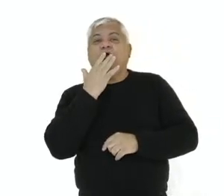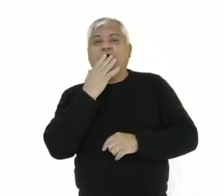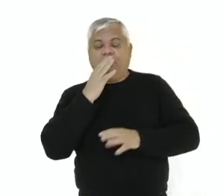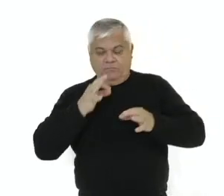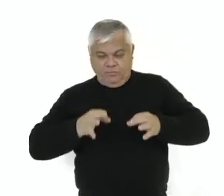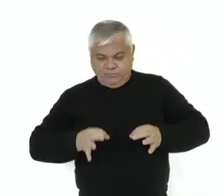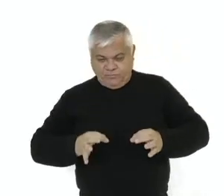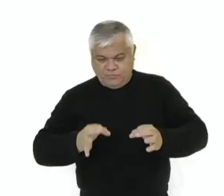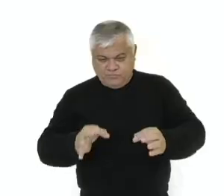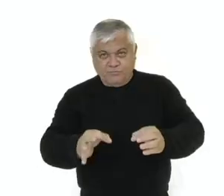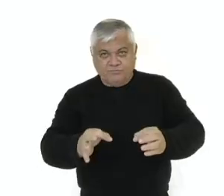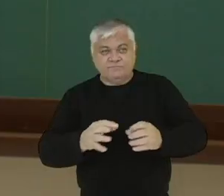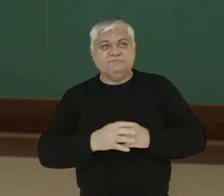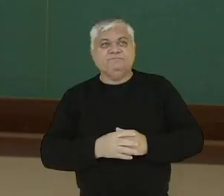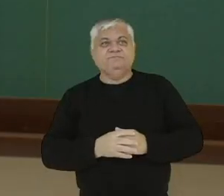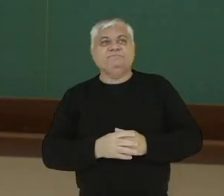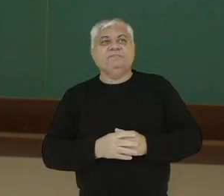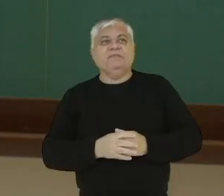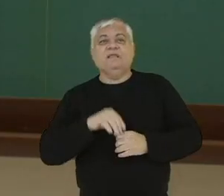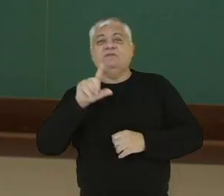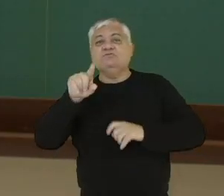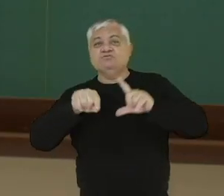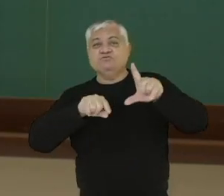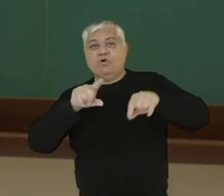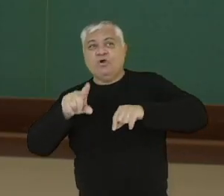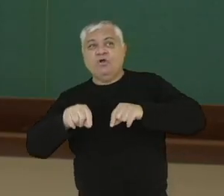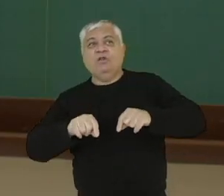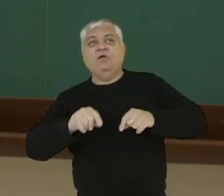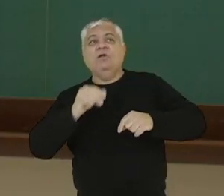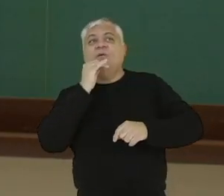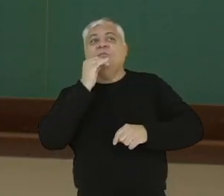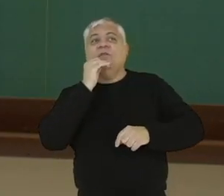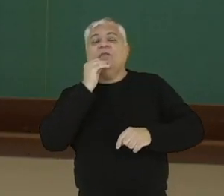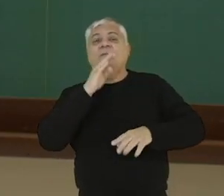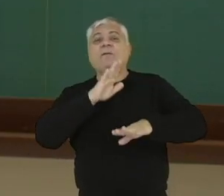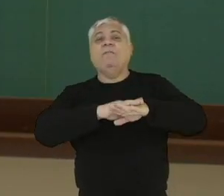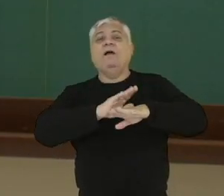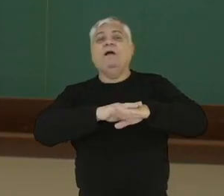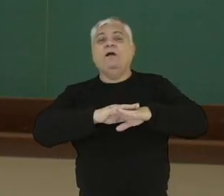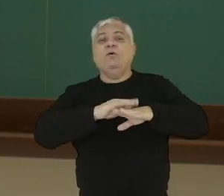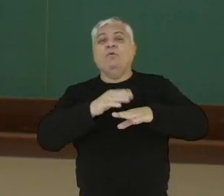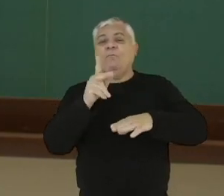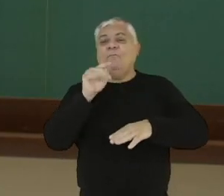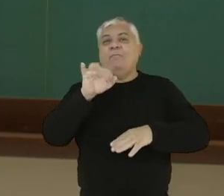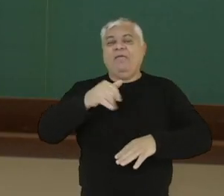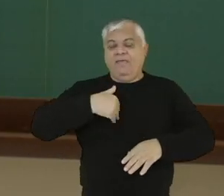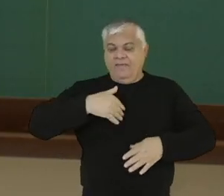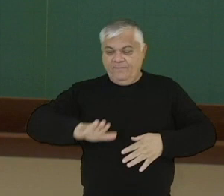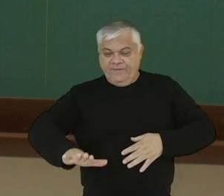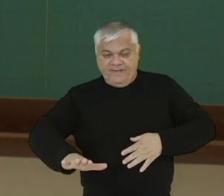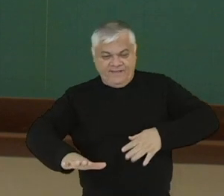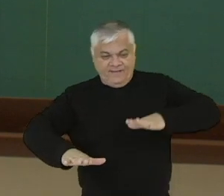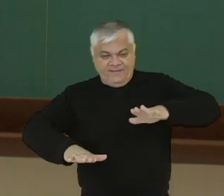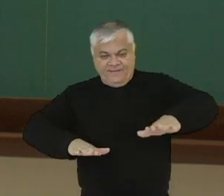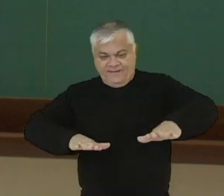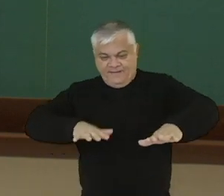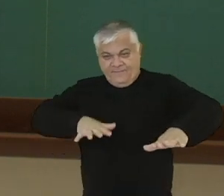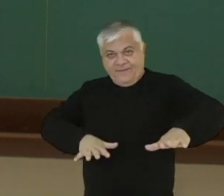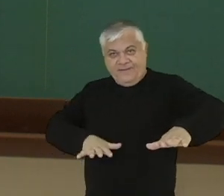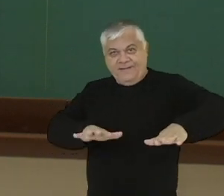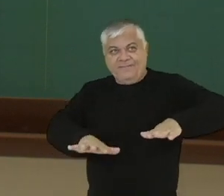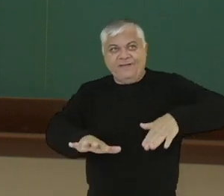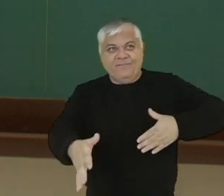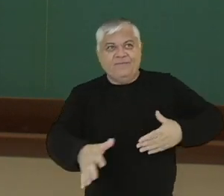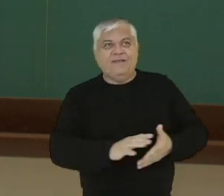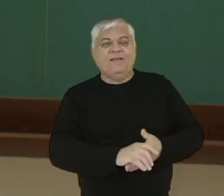certo? Você tem que escolher qual é a parte do corpo que você vai colocar num desses espaços coloridos, né? Se vai